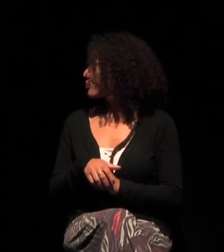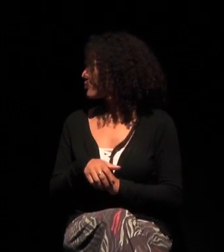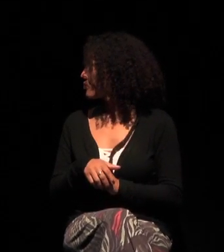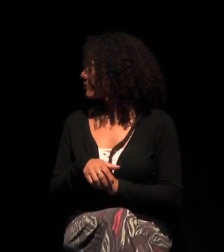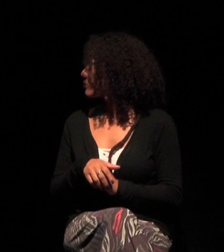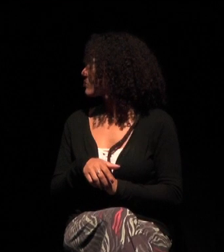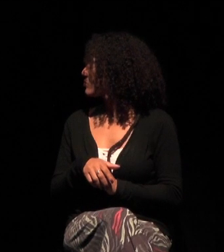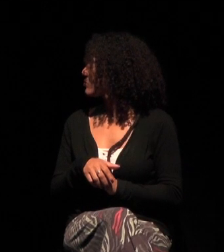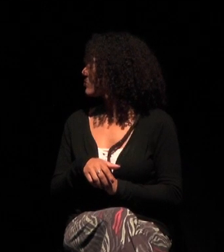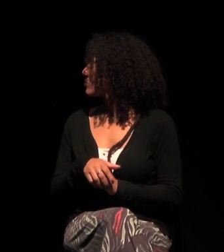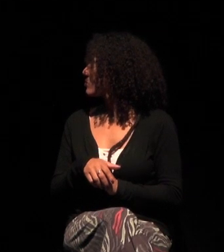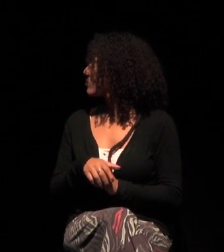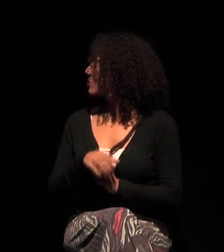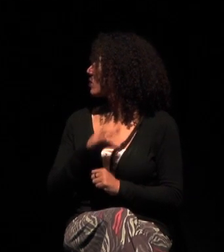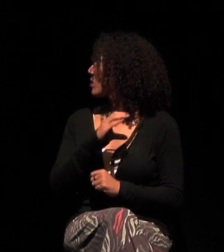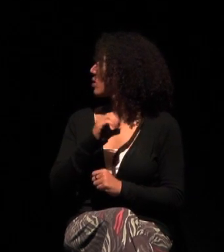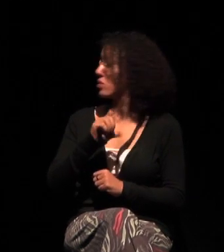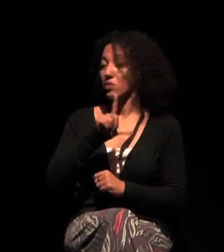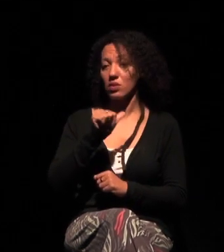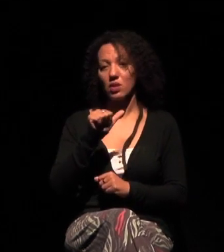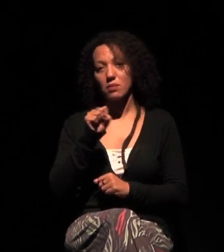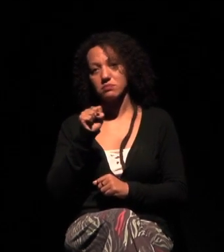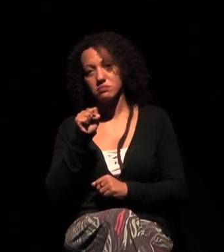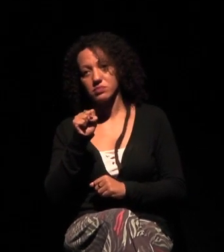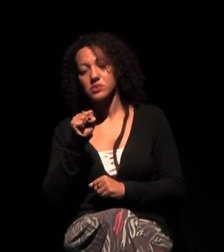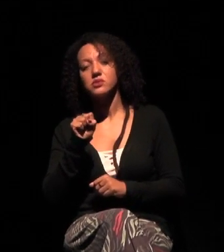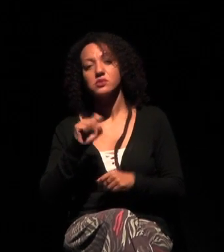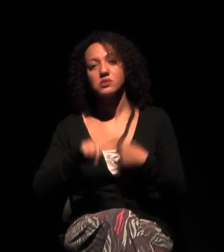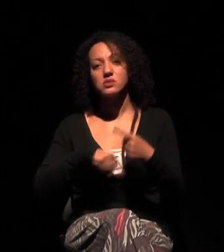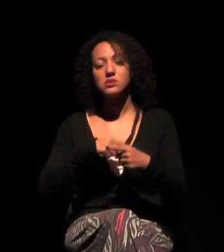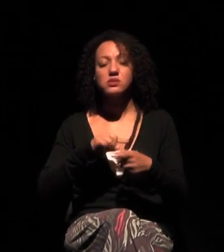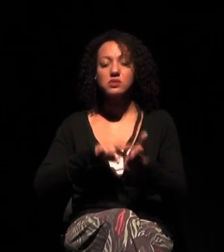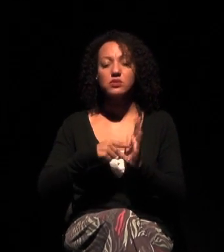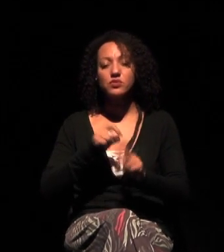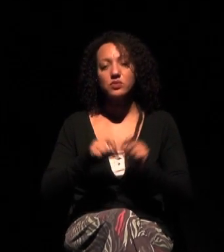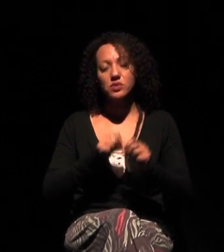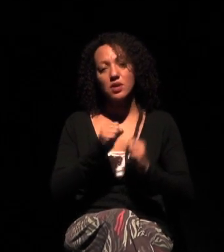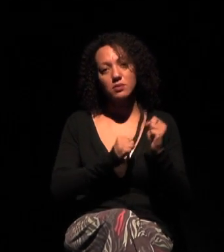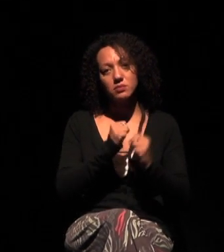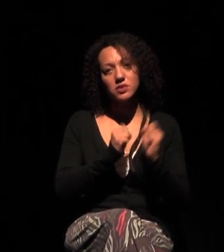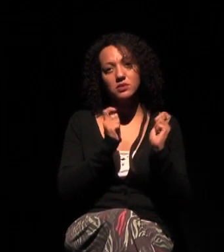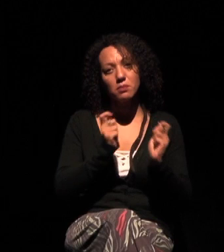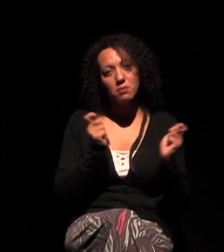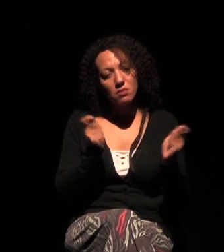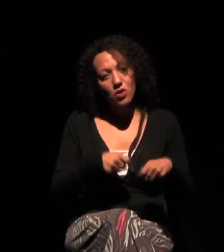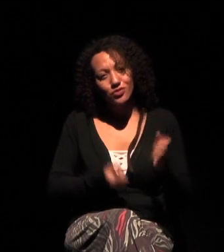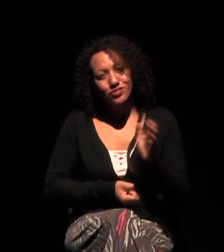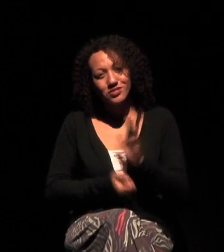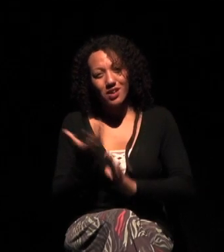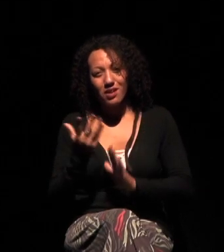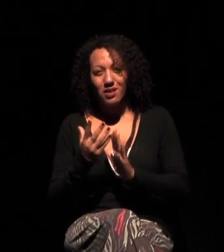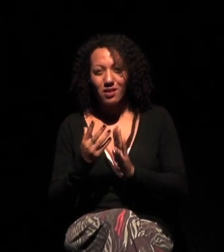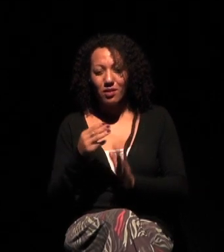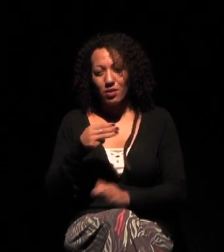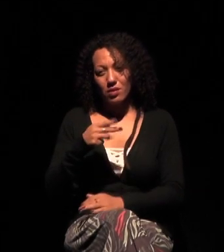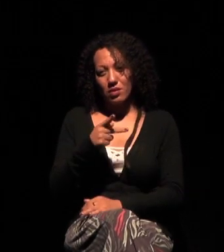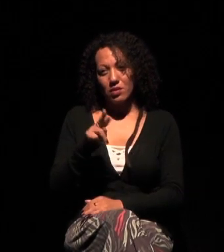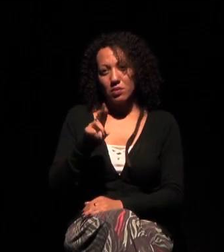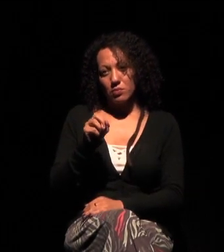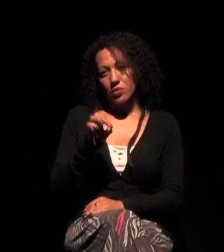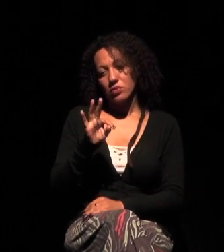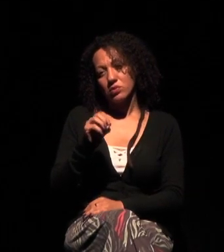estruturas físicas quando as empresas podem desenvolver protótipos fazer experiências é e de facto é